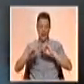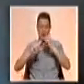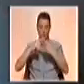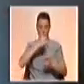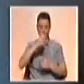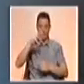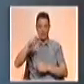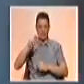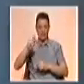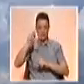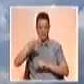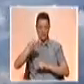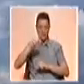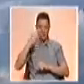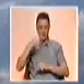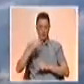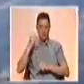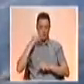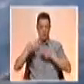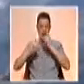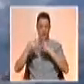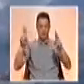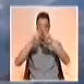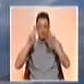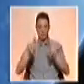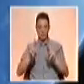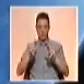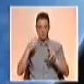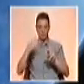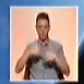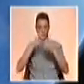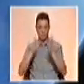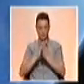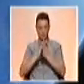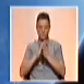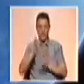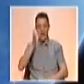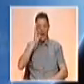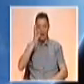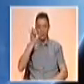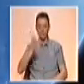foi proclamado também pela ONU como o Ano Internacional para a Cooperação pela Água.